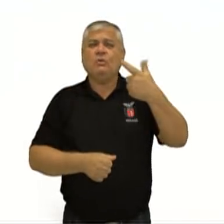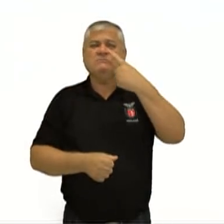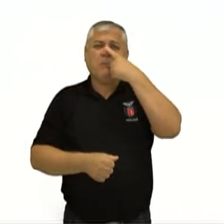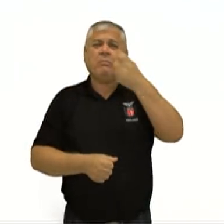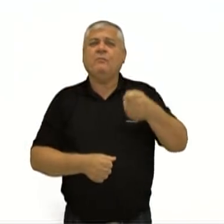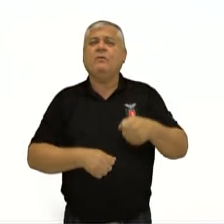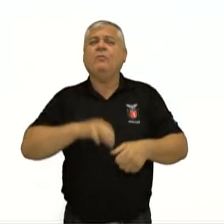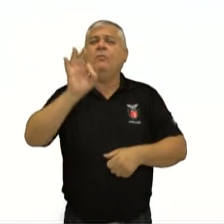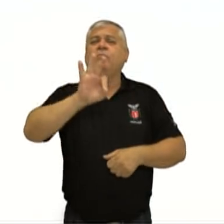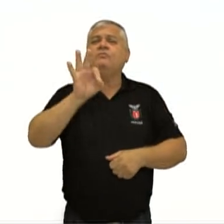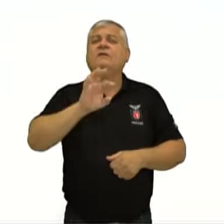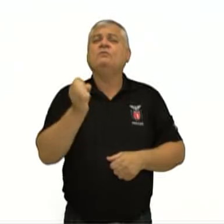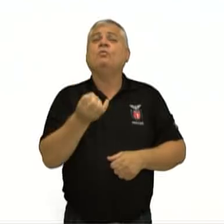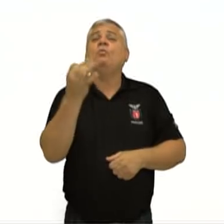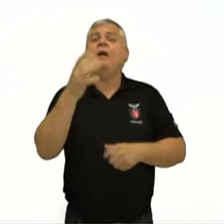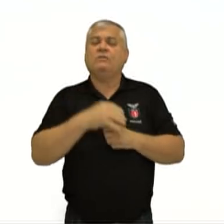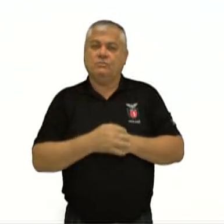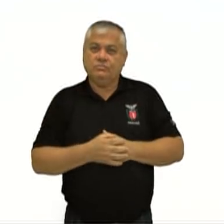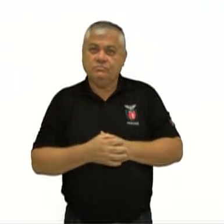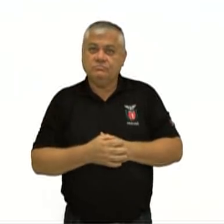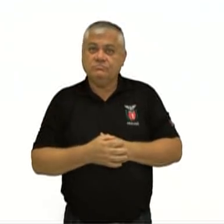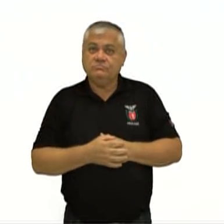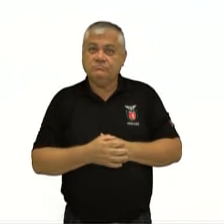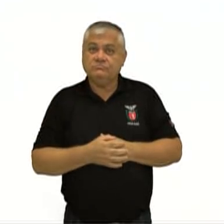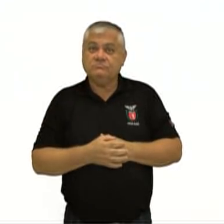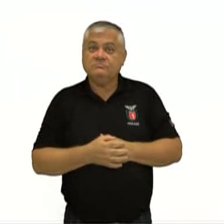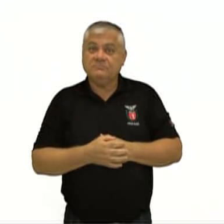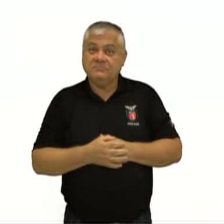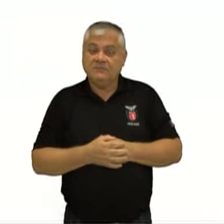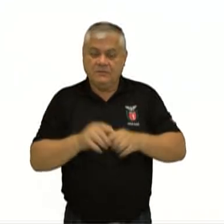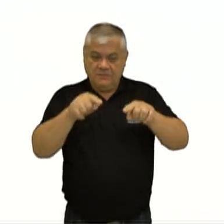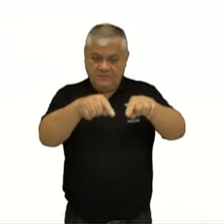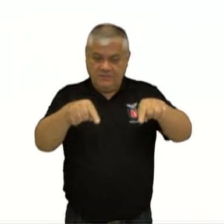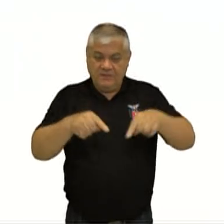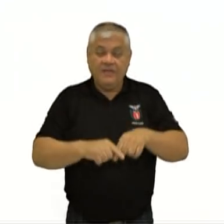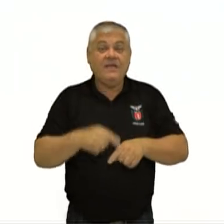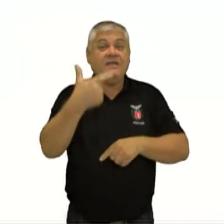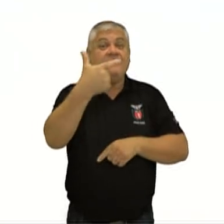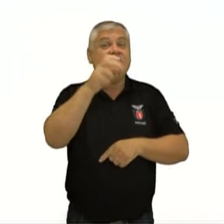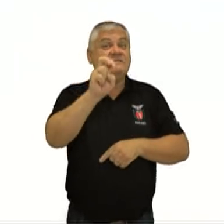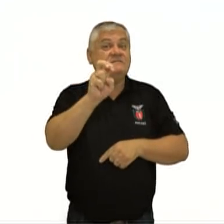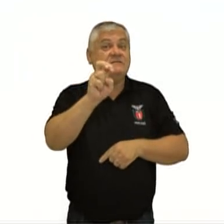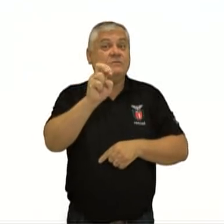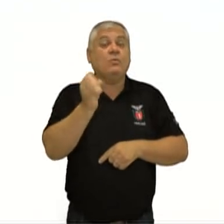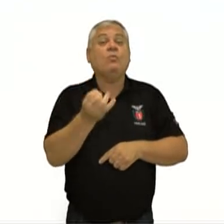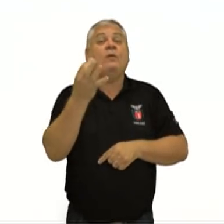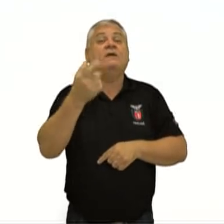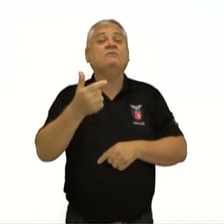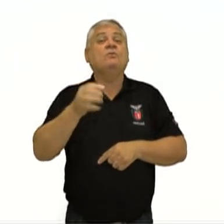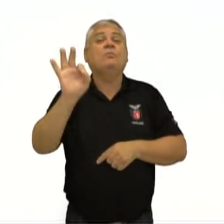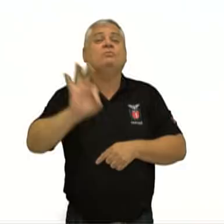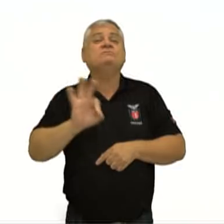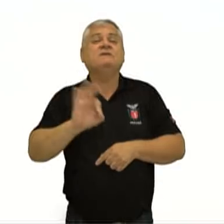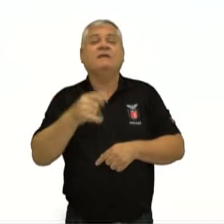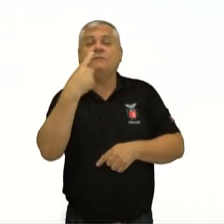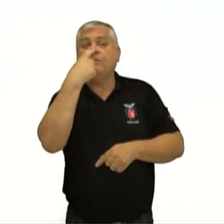vamos descobrir juntos quantos por cento de 25 o 12 representa. Vamos lá.